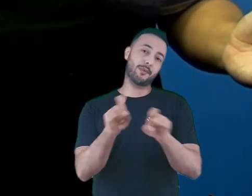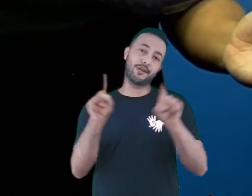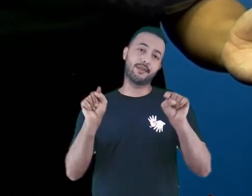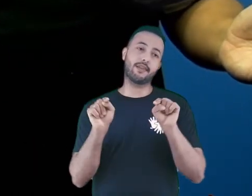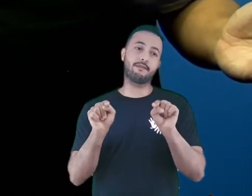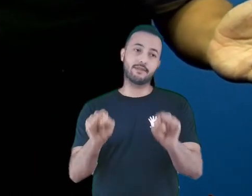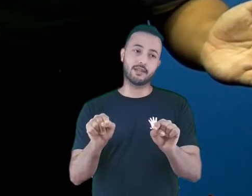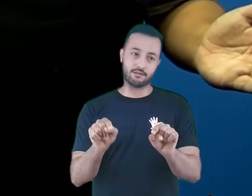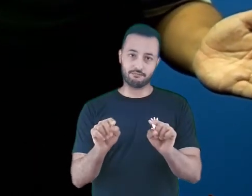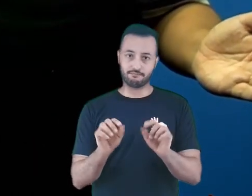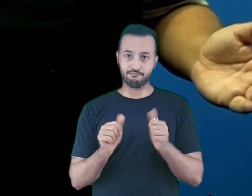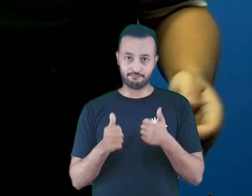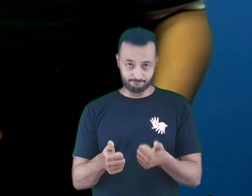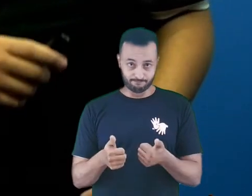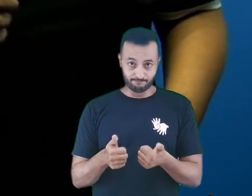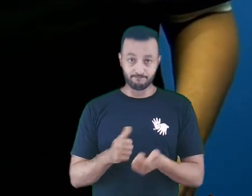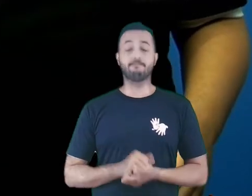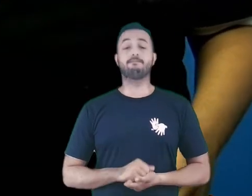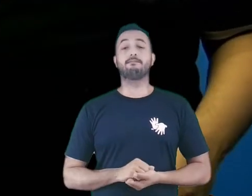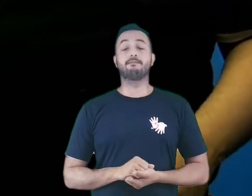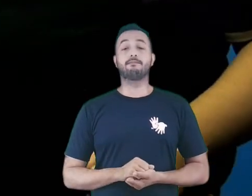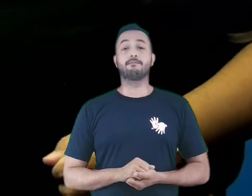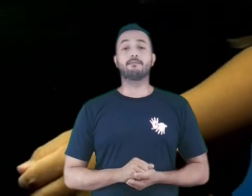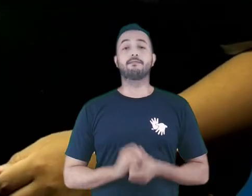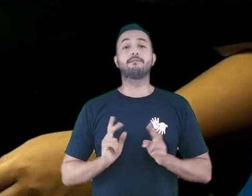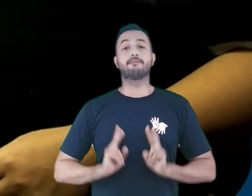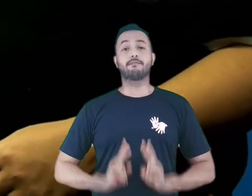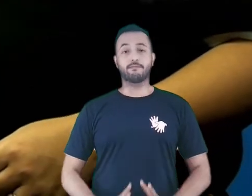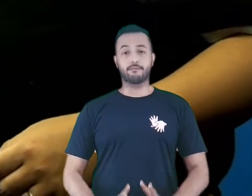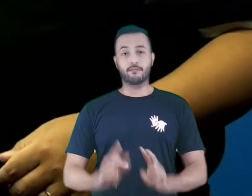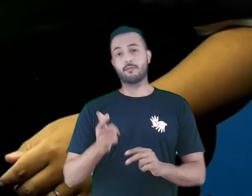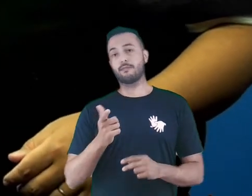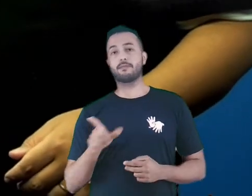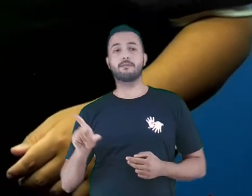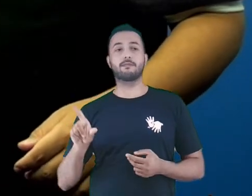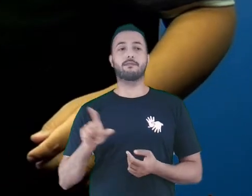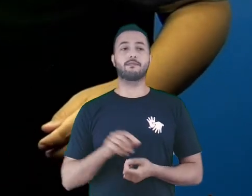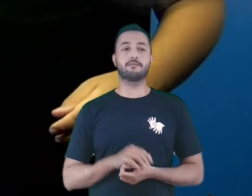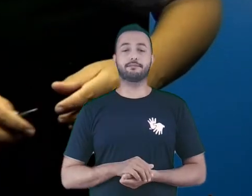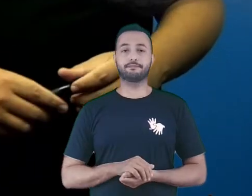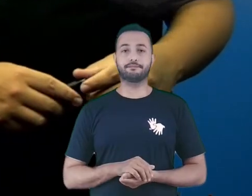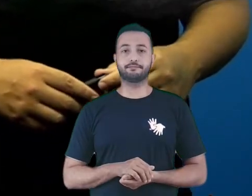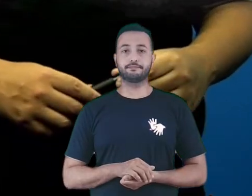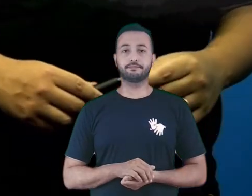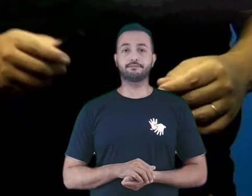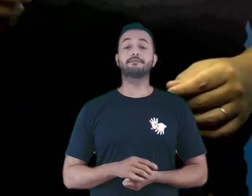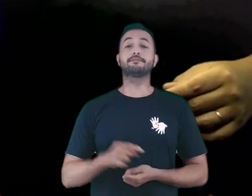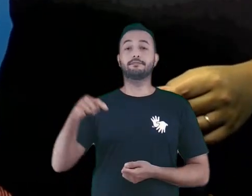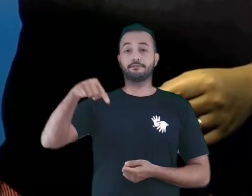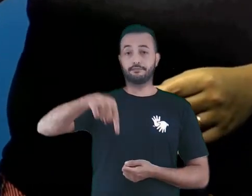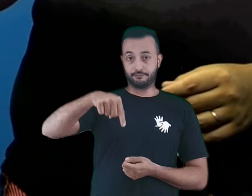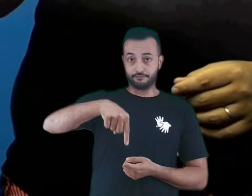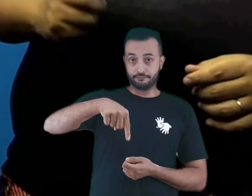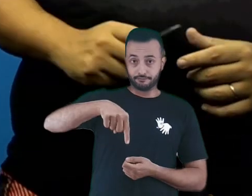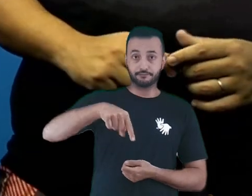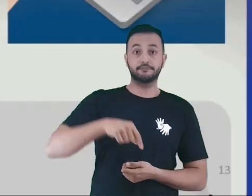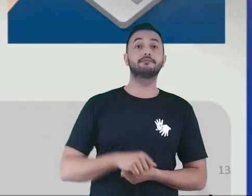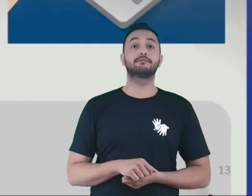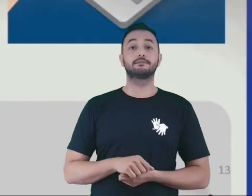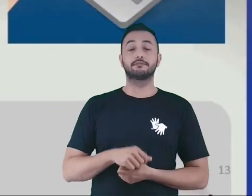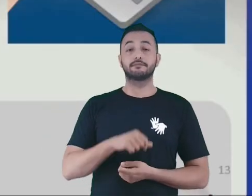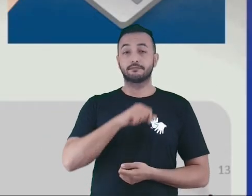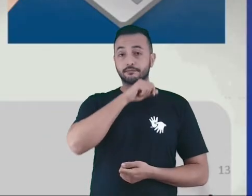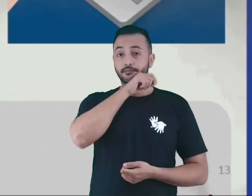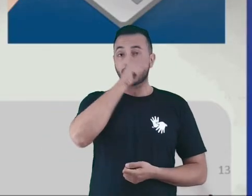gente? Tá certo? Vamos para o próximo. Aqui,